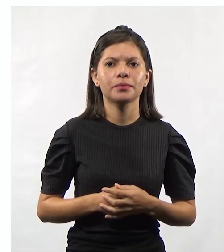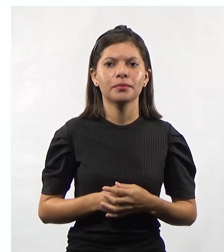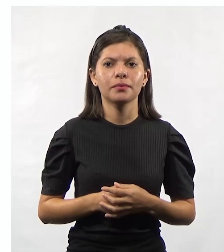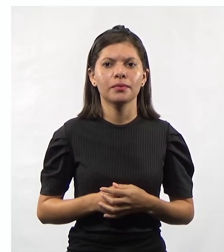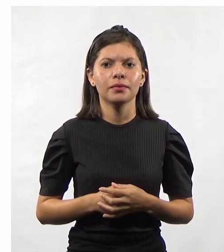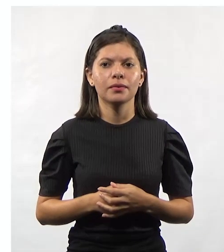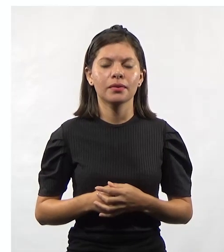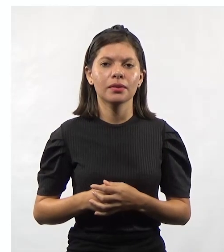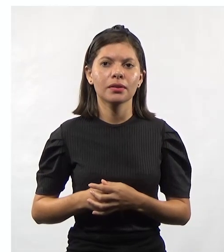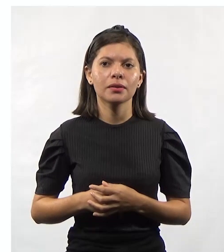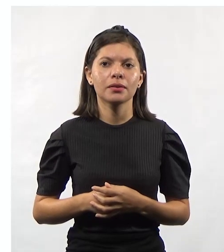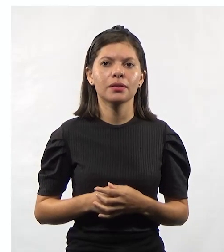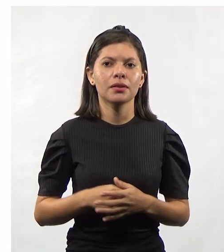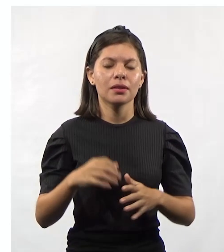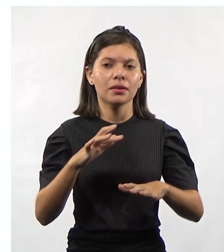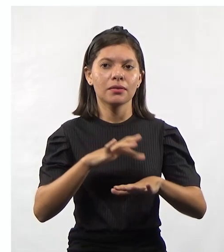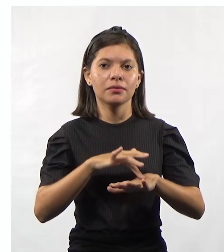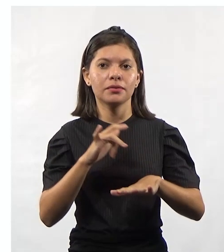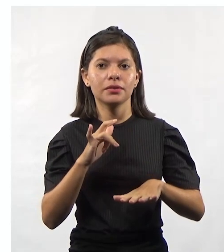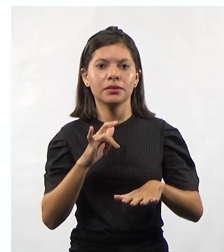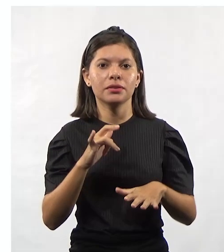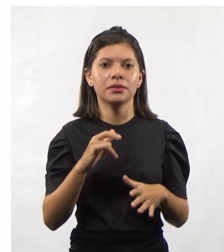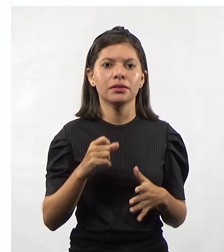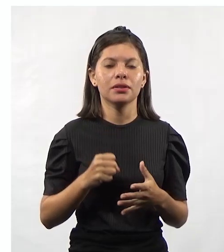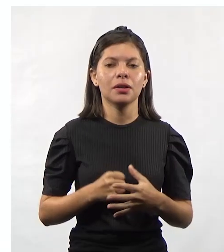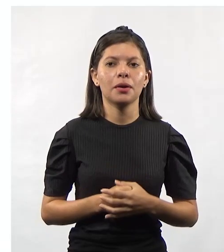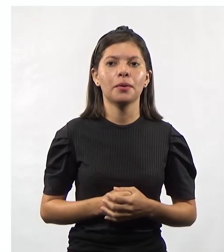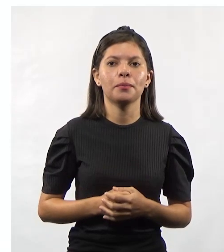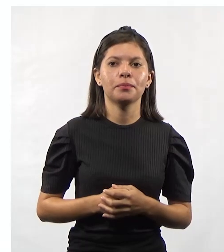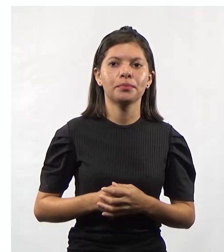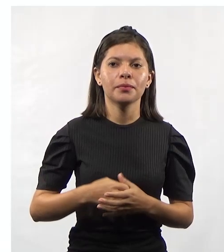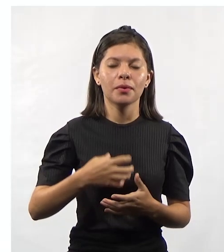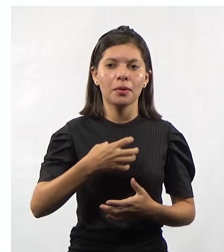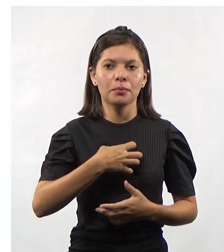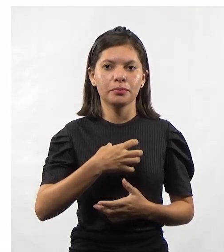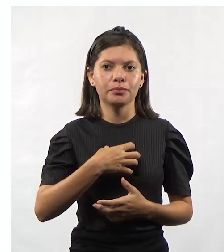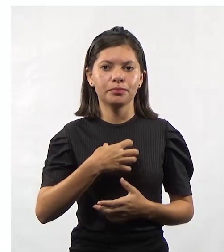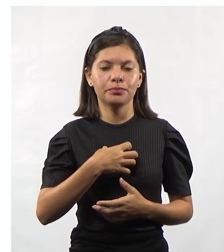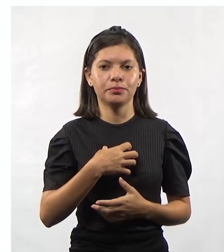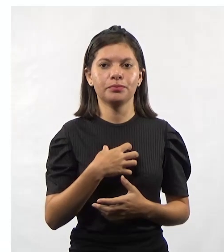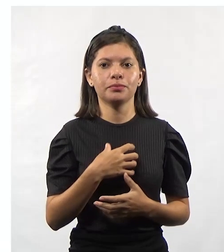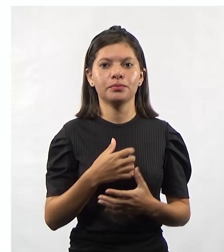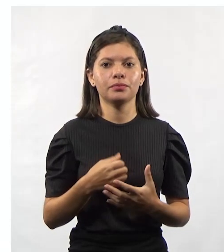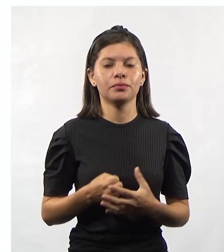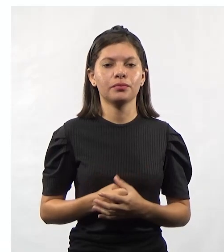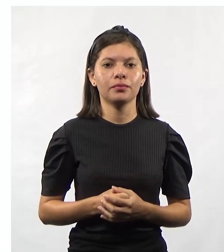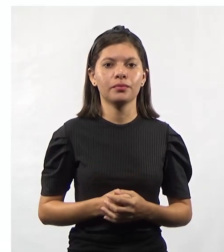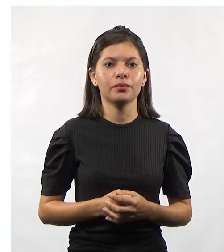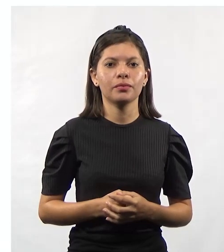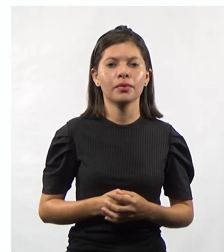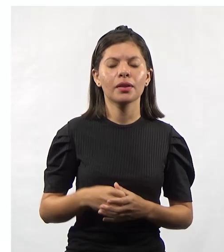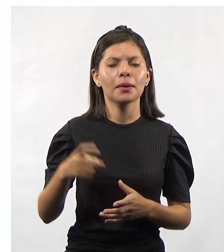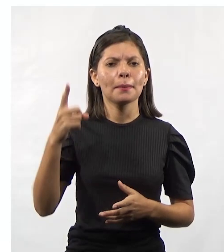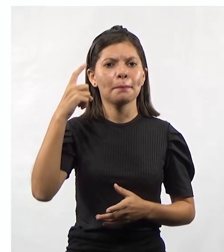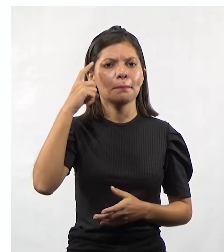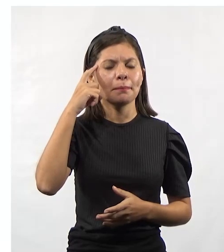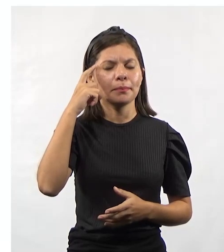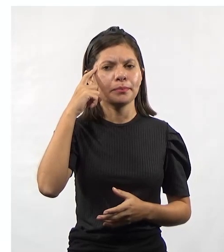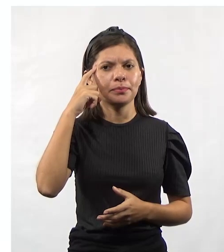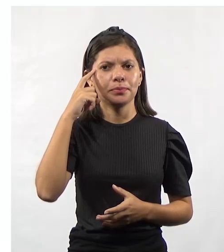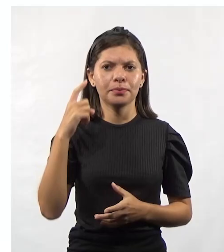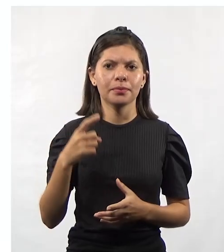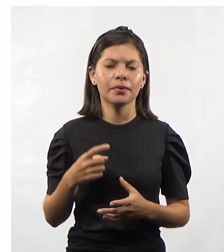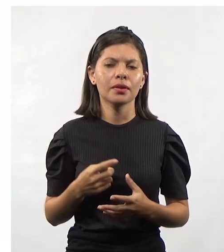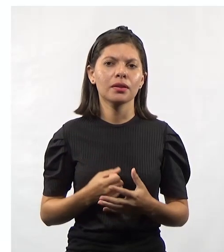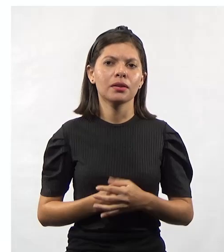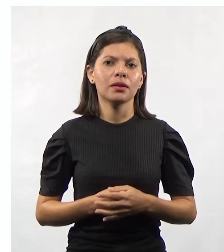né? Tanto o aspecto da integridade física, psíquica, emocional. Aí às vezes a gente pensa,